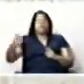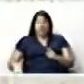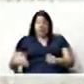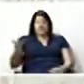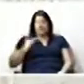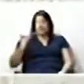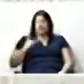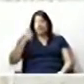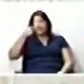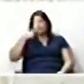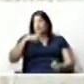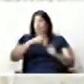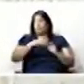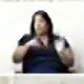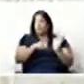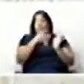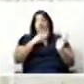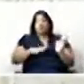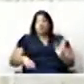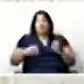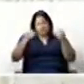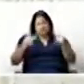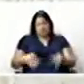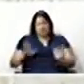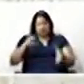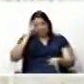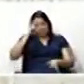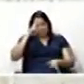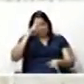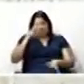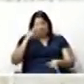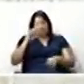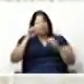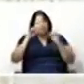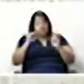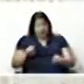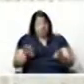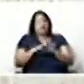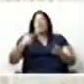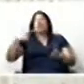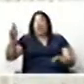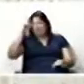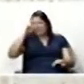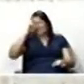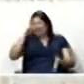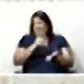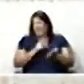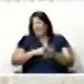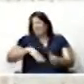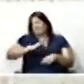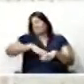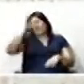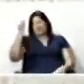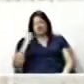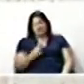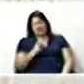colega pediatra, lá no Balneário São José, que eu acabei de dizer, e eu poderia trazer aqui 10, 15, 20, 30 exemplos